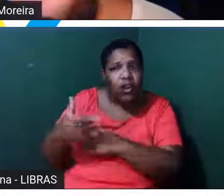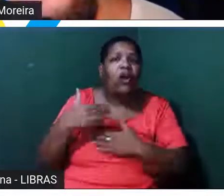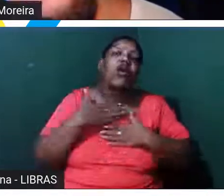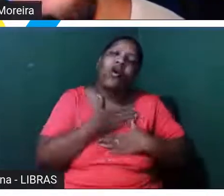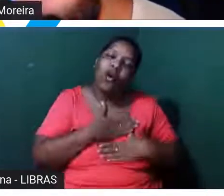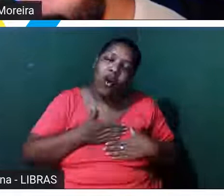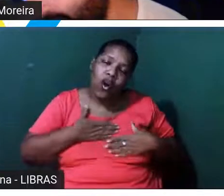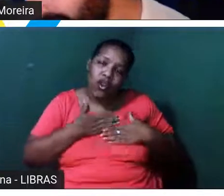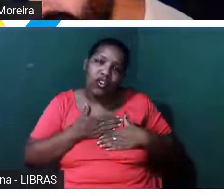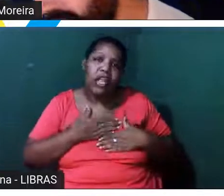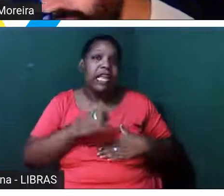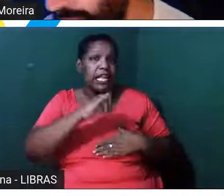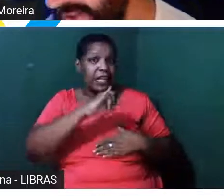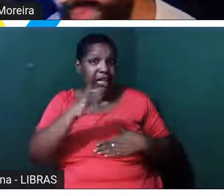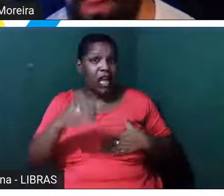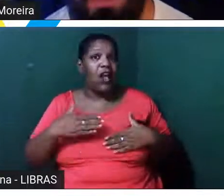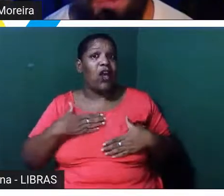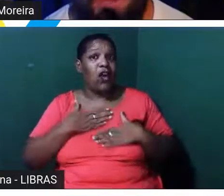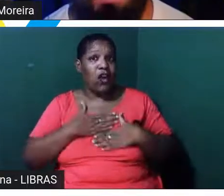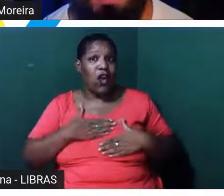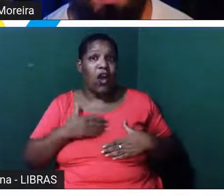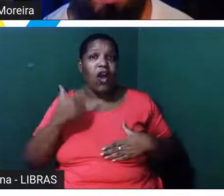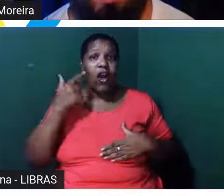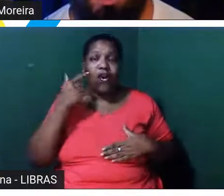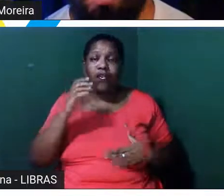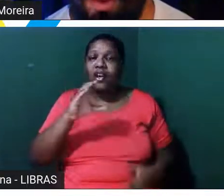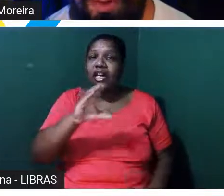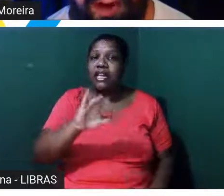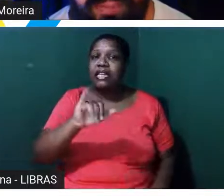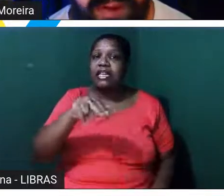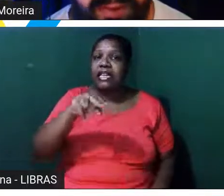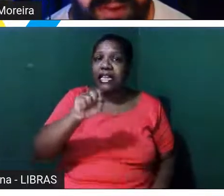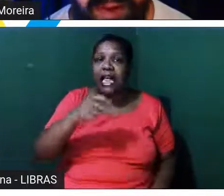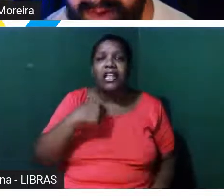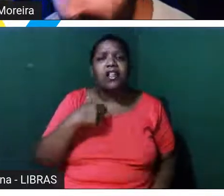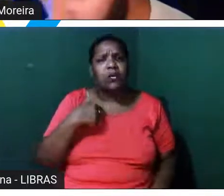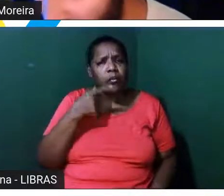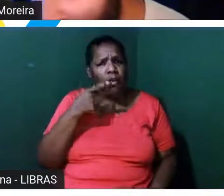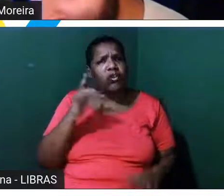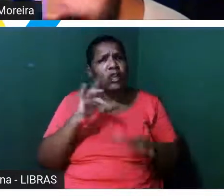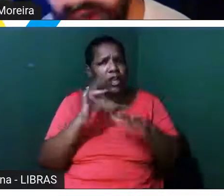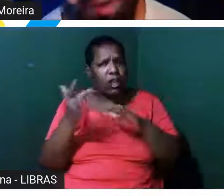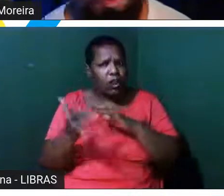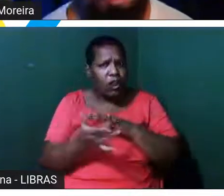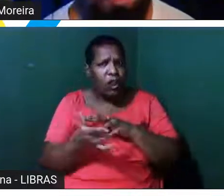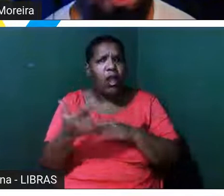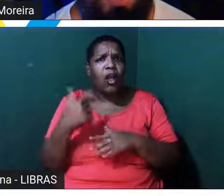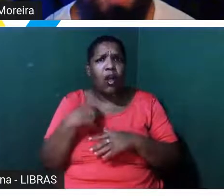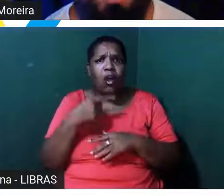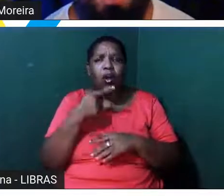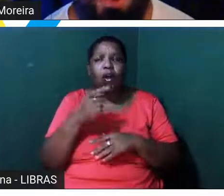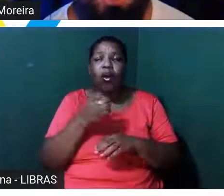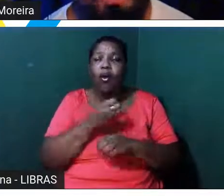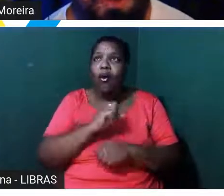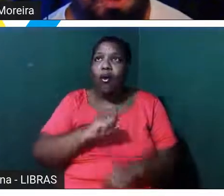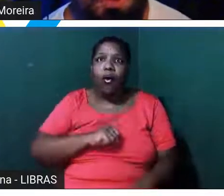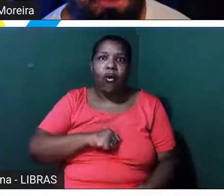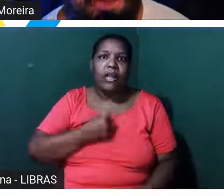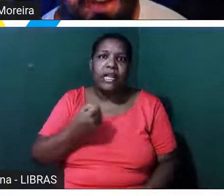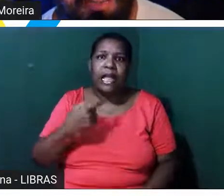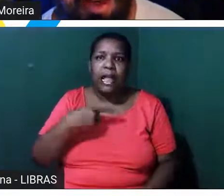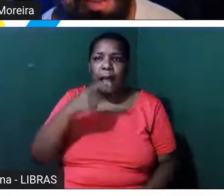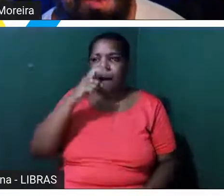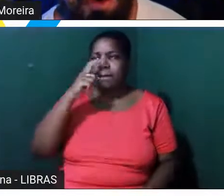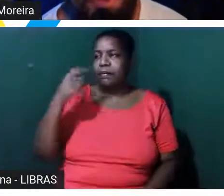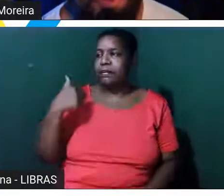goste quem gostar eu vou passar para assinei as minhas redes sociais pode falar comigo Eu odeio quem quem se acha